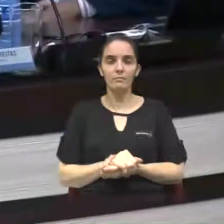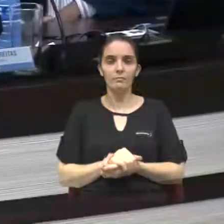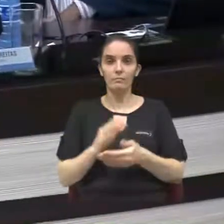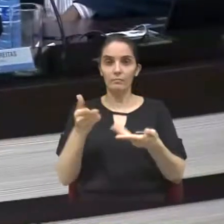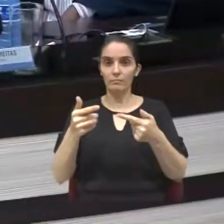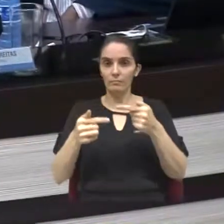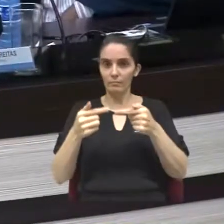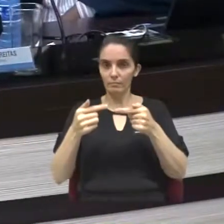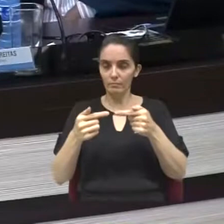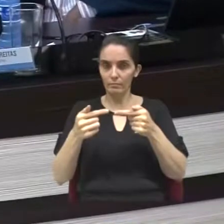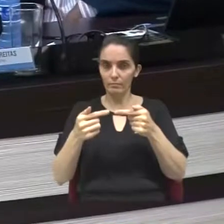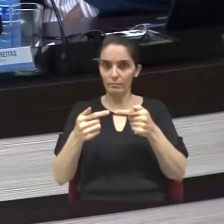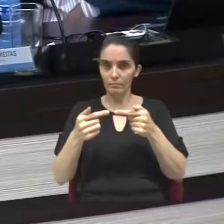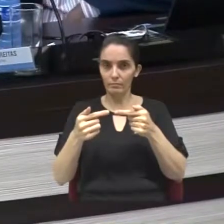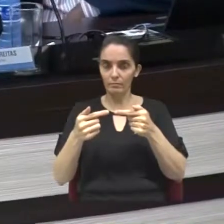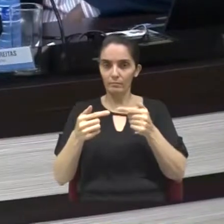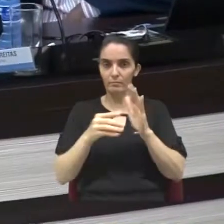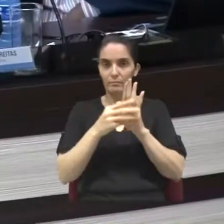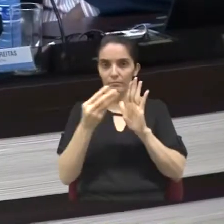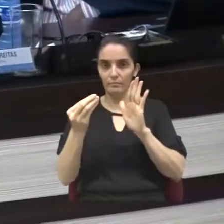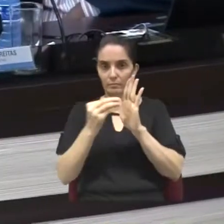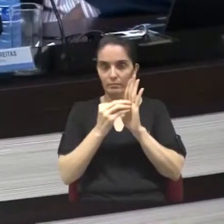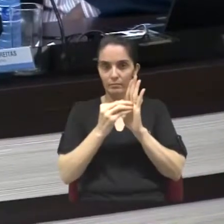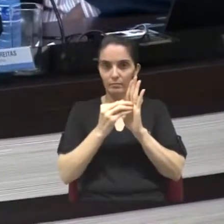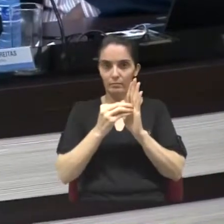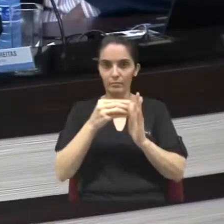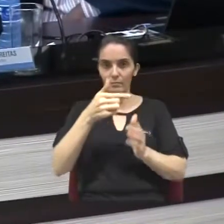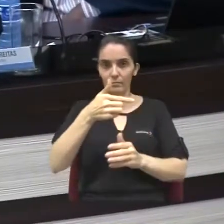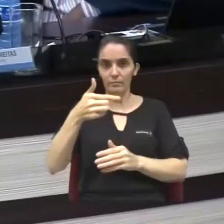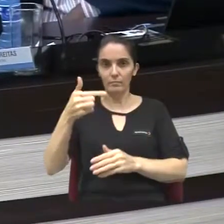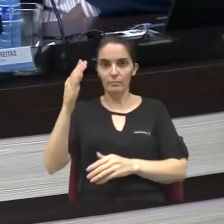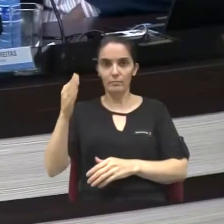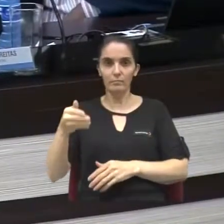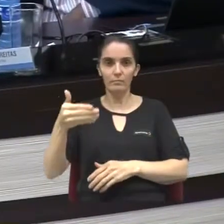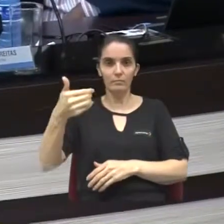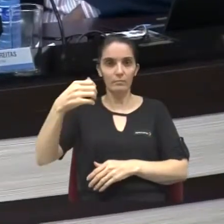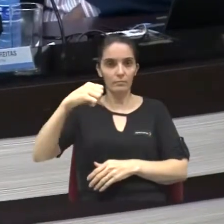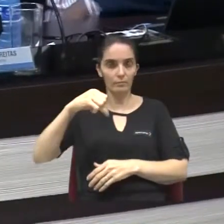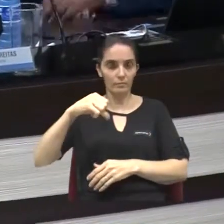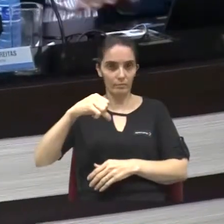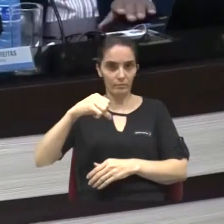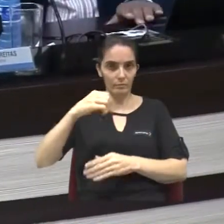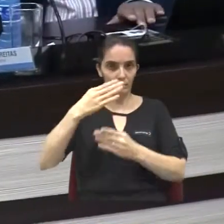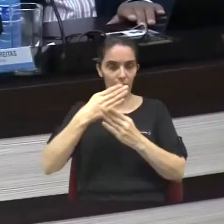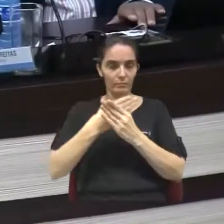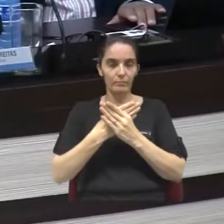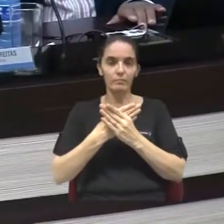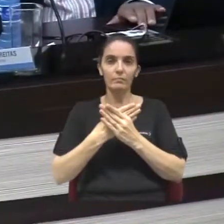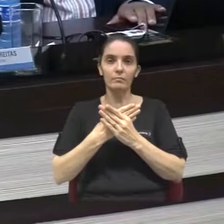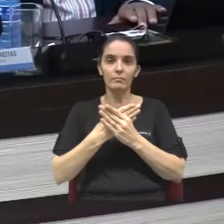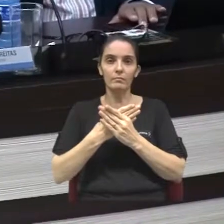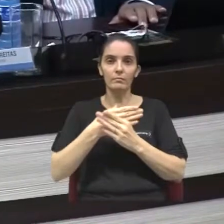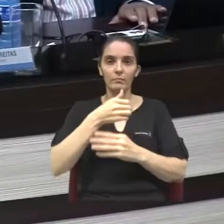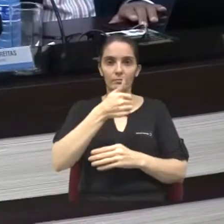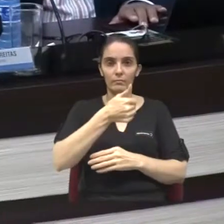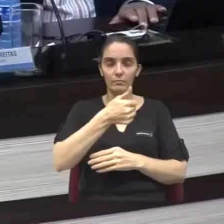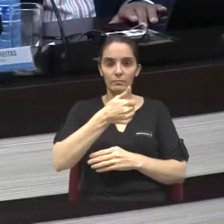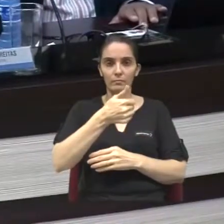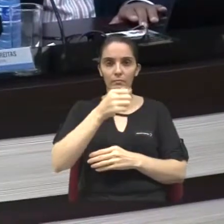em discussão agora a emenda número 22/19, protocolada sobre o número